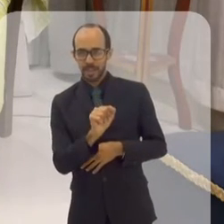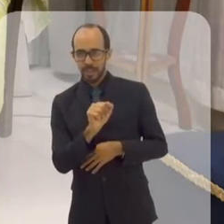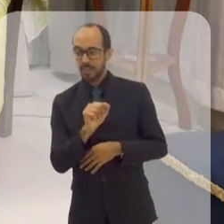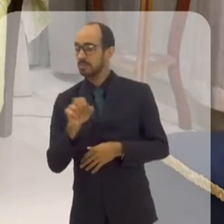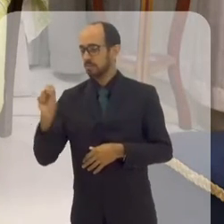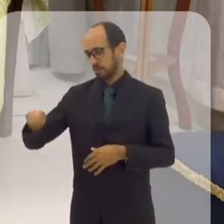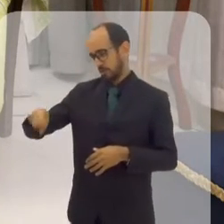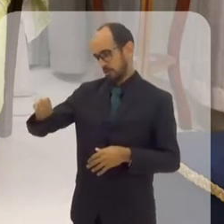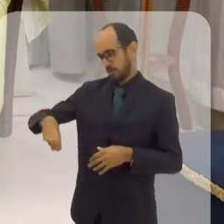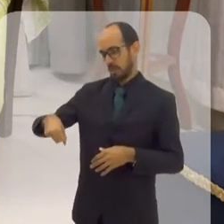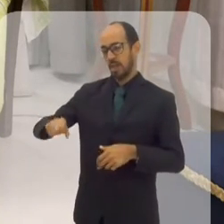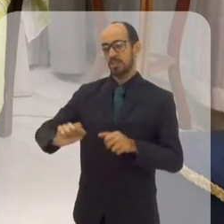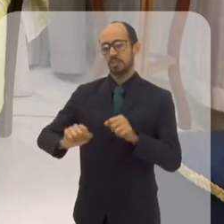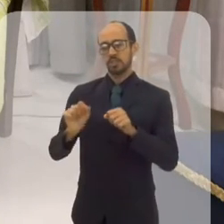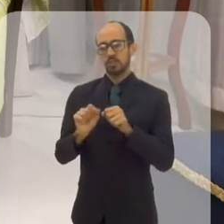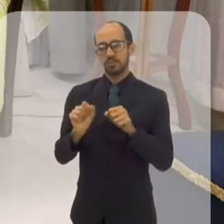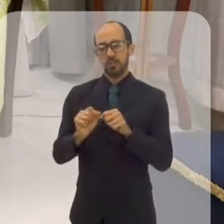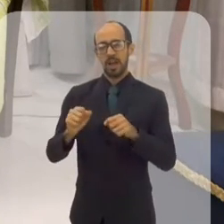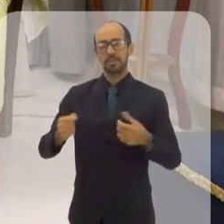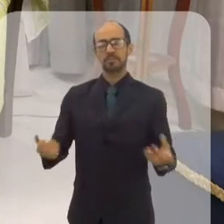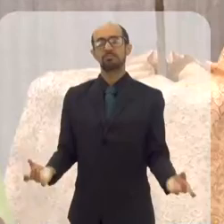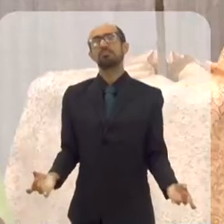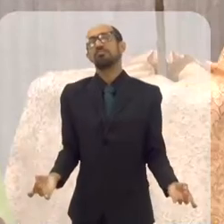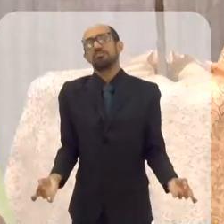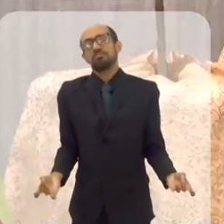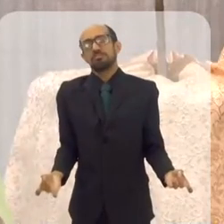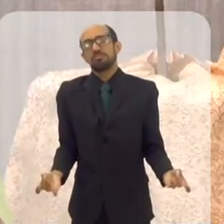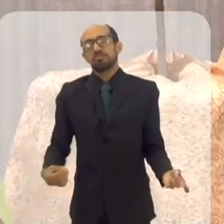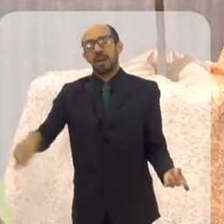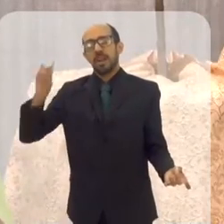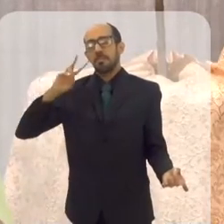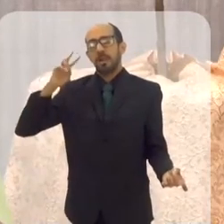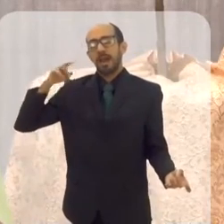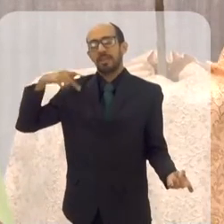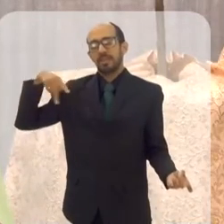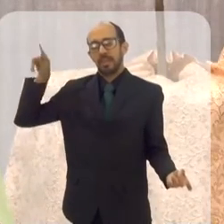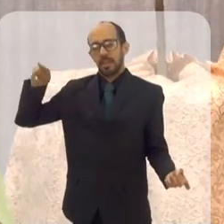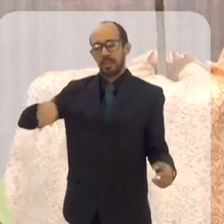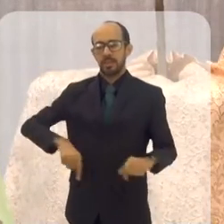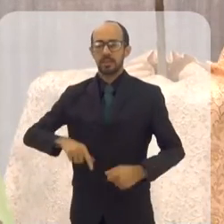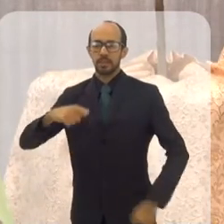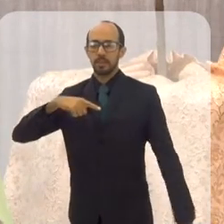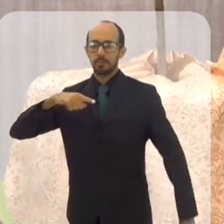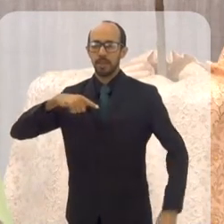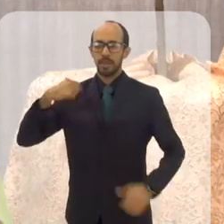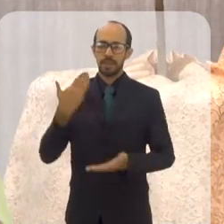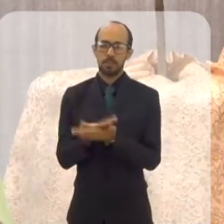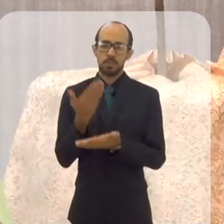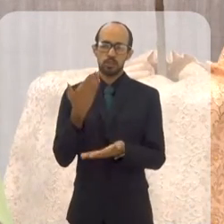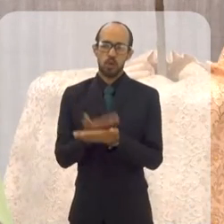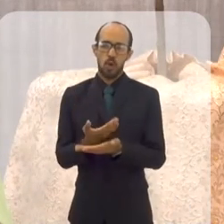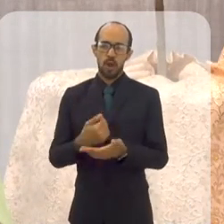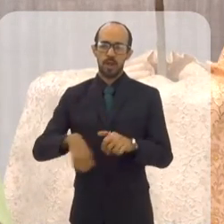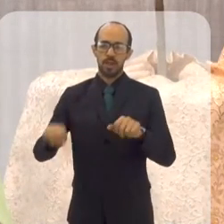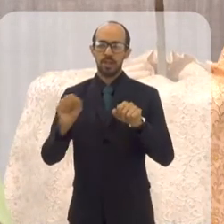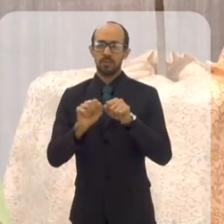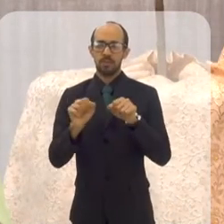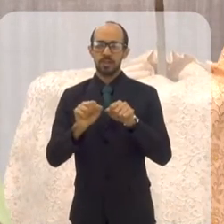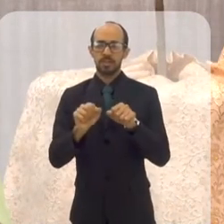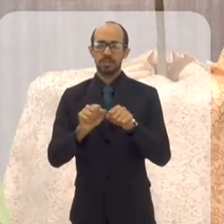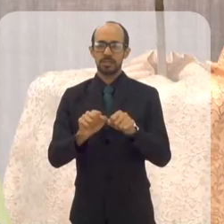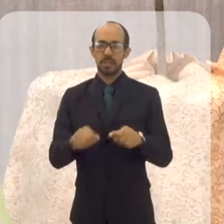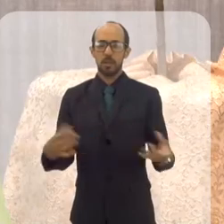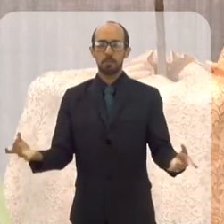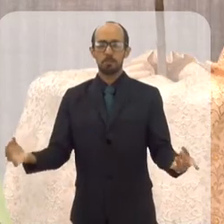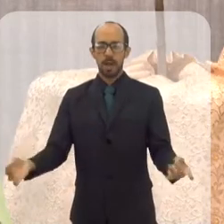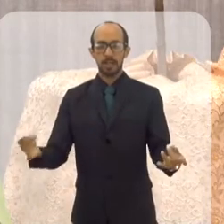então a gente faz mantras que lembra o Cristina é a gente tem até próximo à academia da gente na outra academia que agora professora saiu de lá que